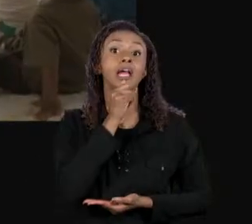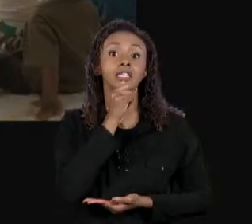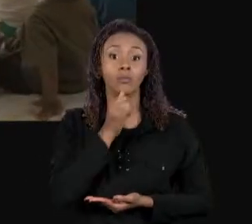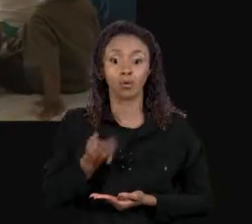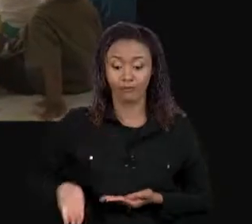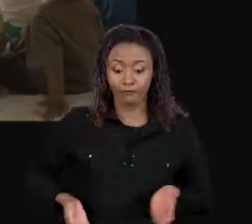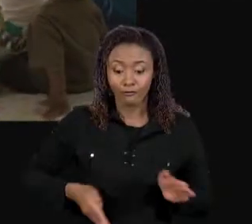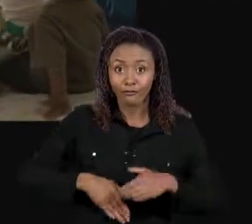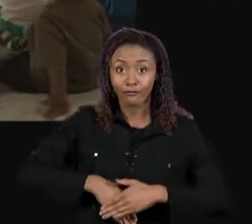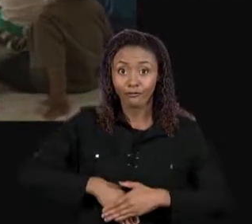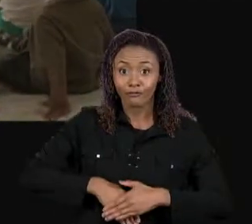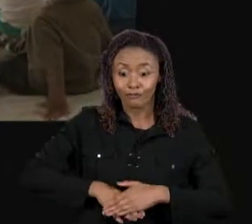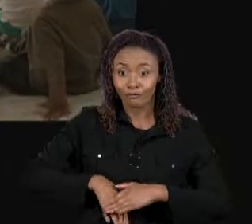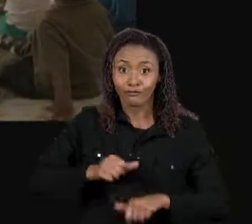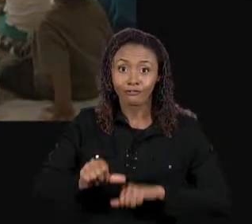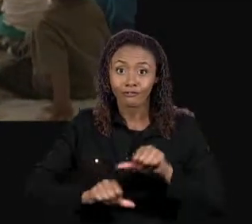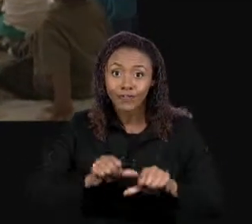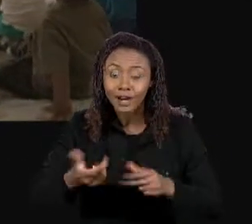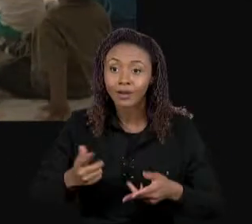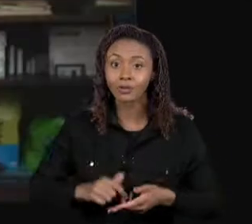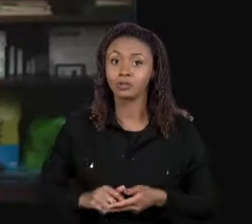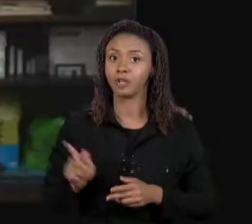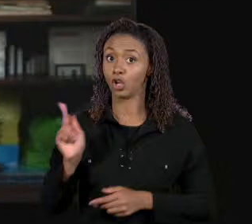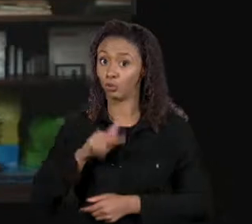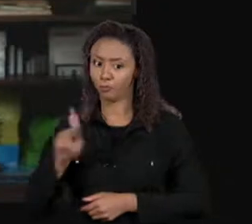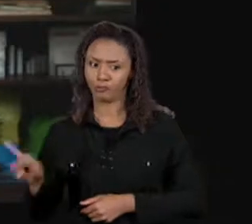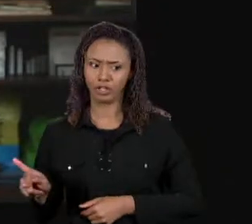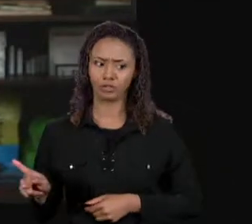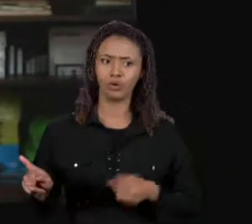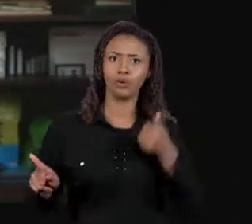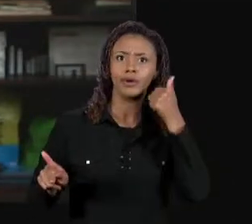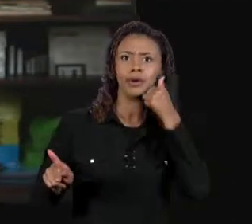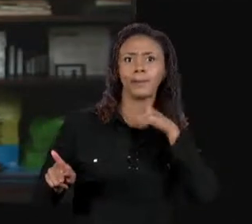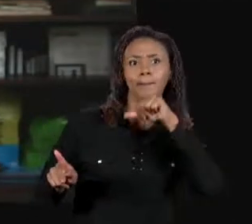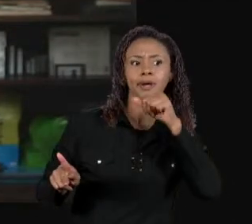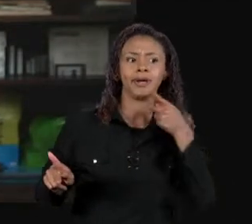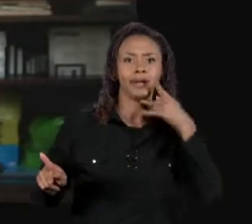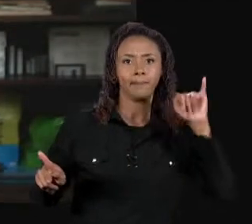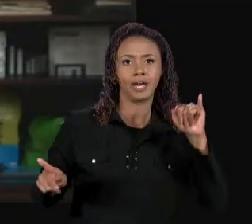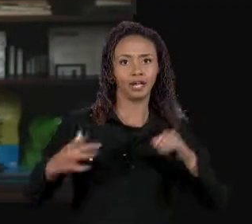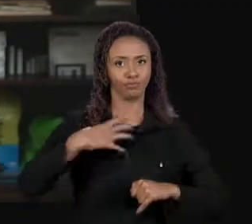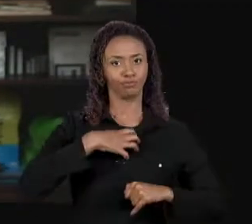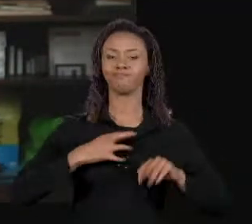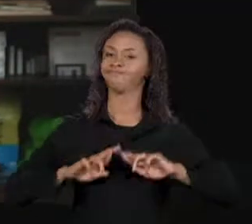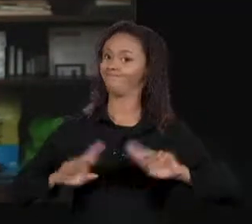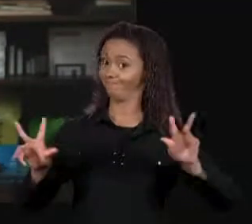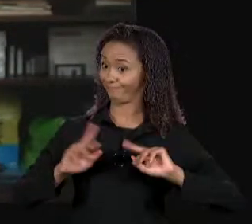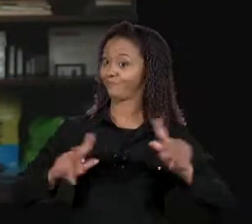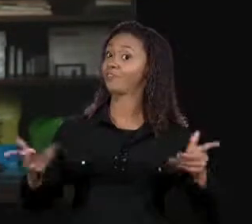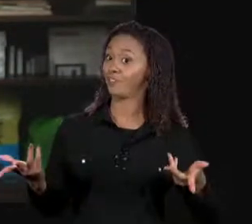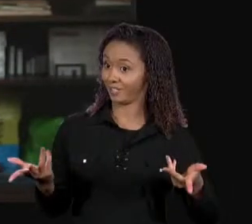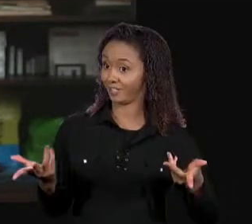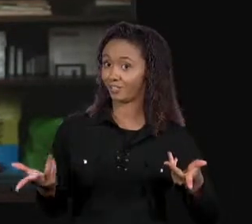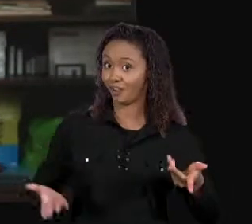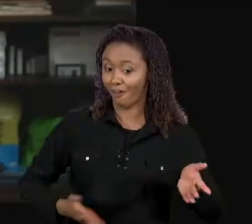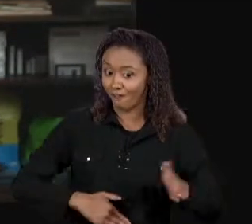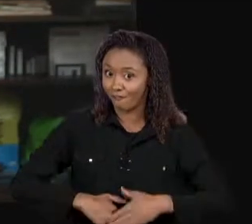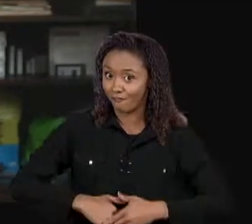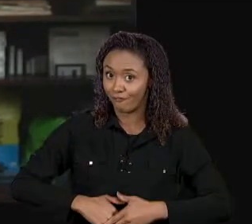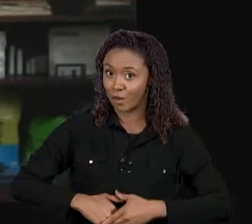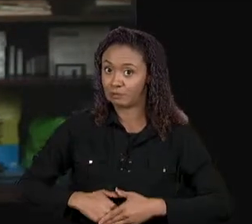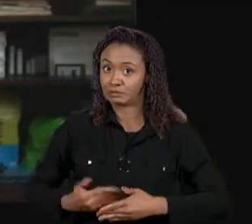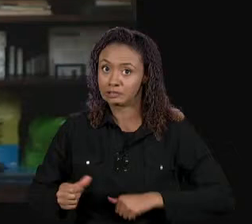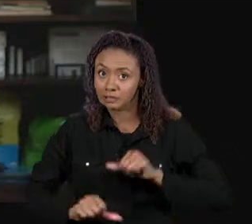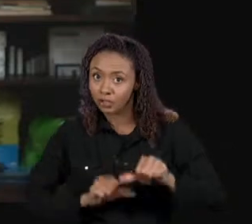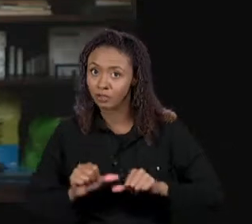de fralda, por exemplo, para um professor é muito diferente da troca de fralda para um pai e uma mãe, né? Então, são processos